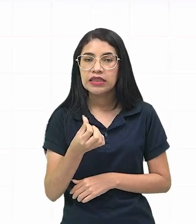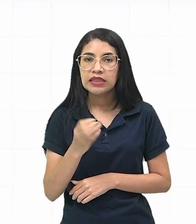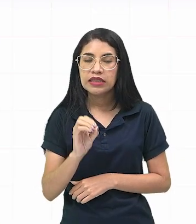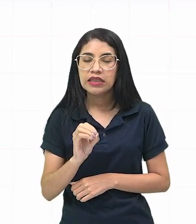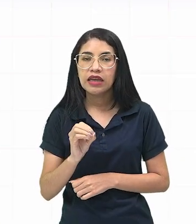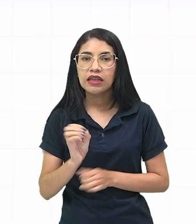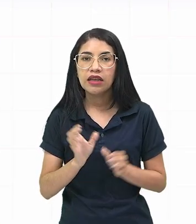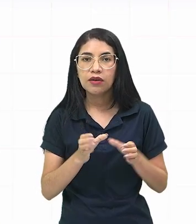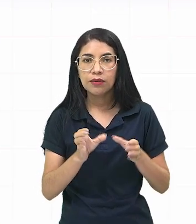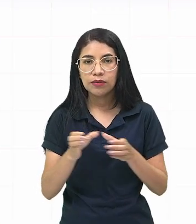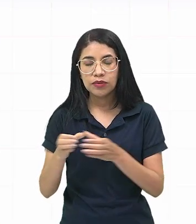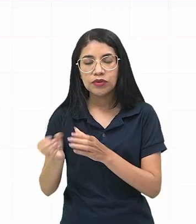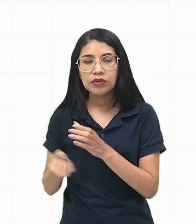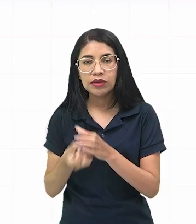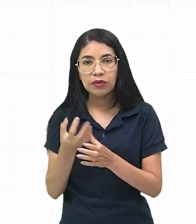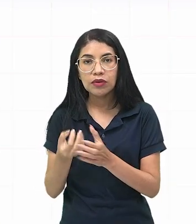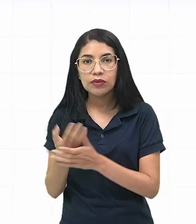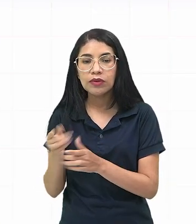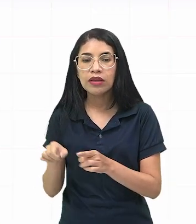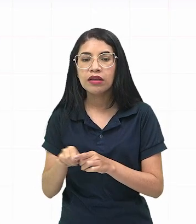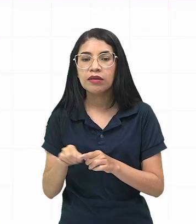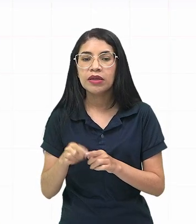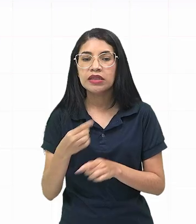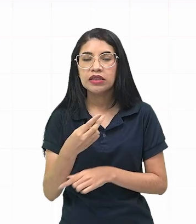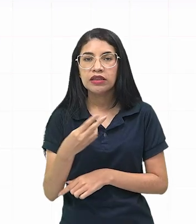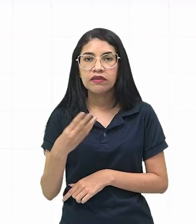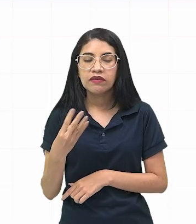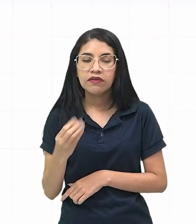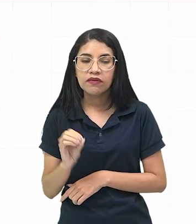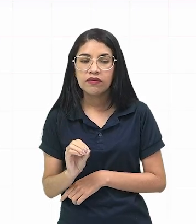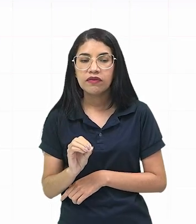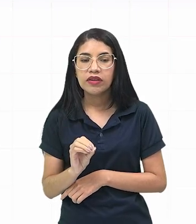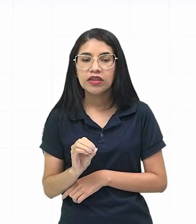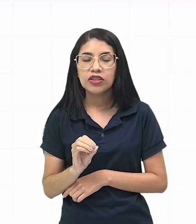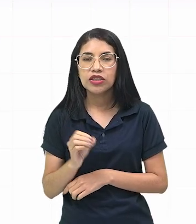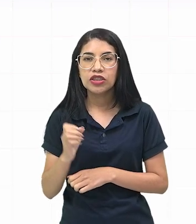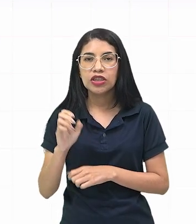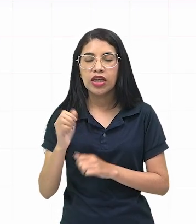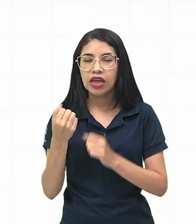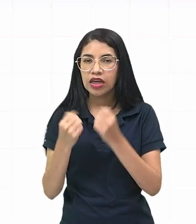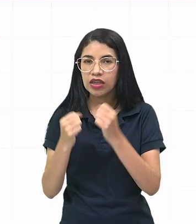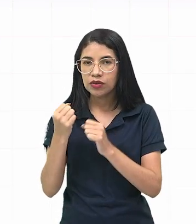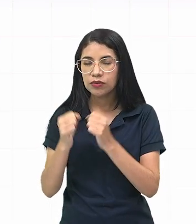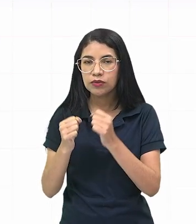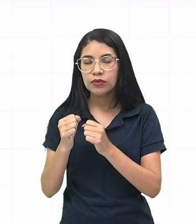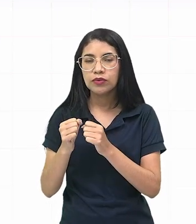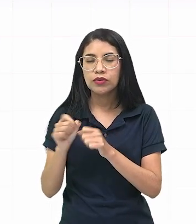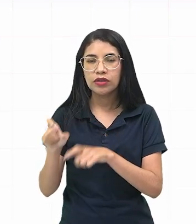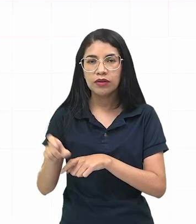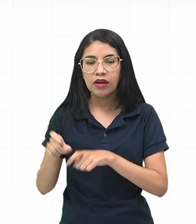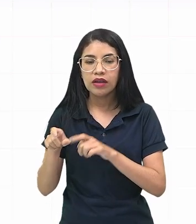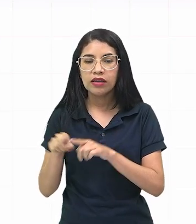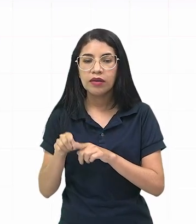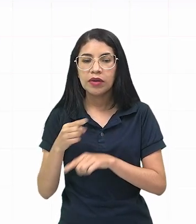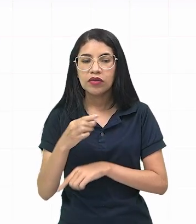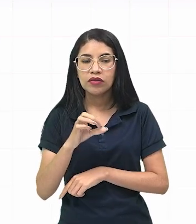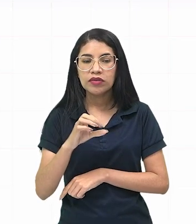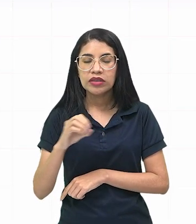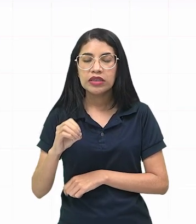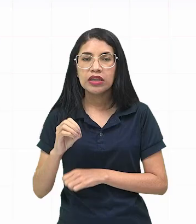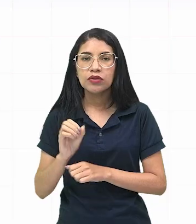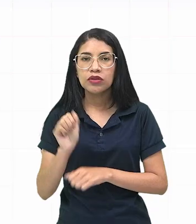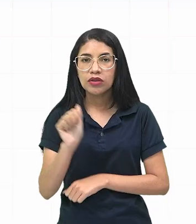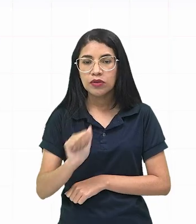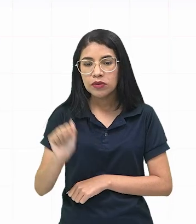cooperativas produzindo, né? 120 agroindústrias, 1.900 associações, mais de 450 mil